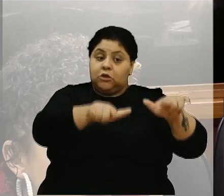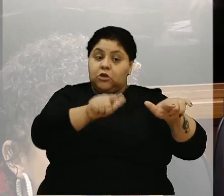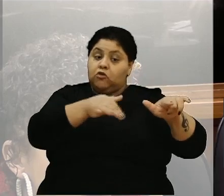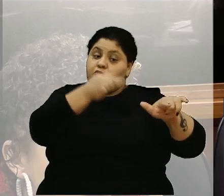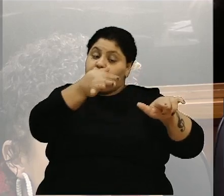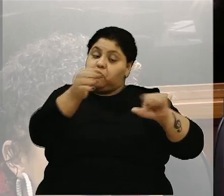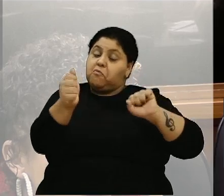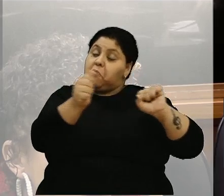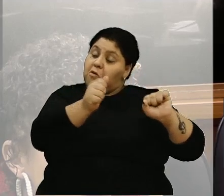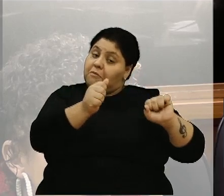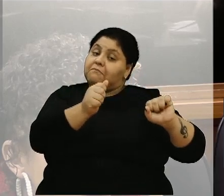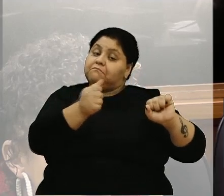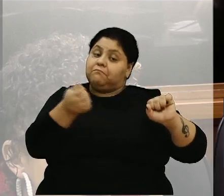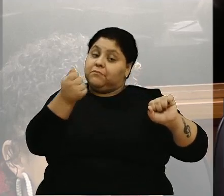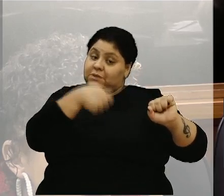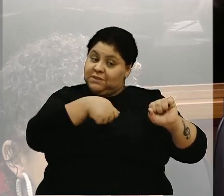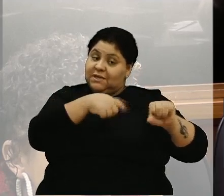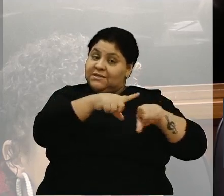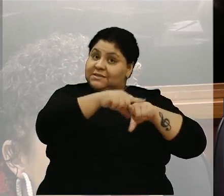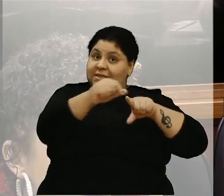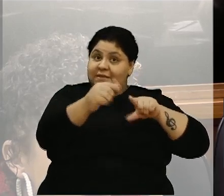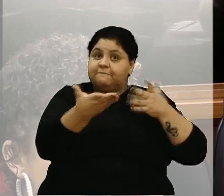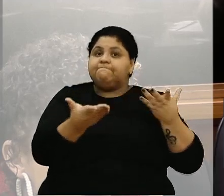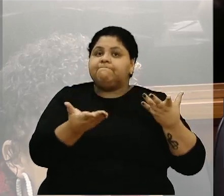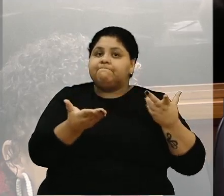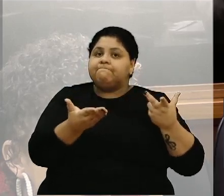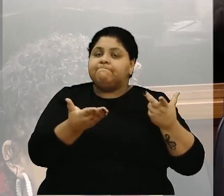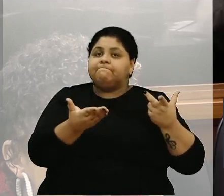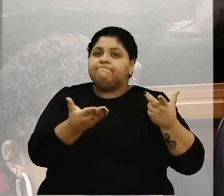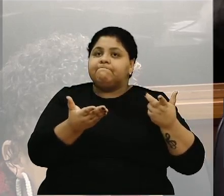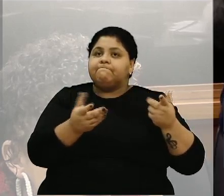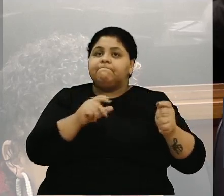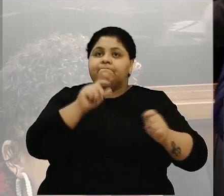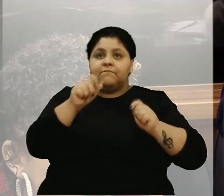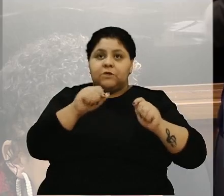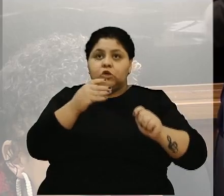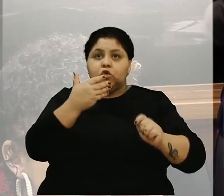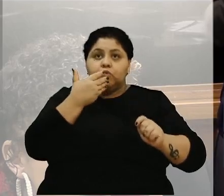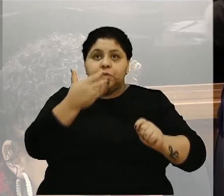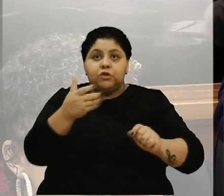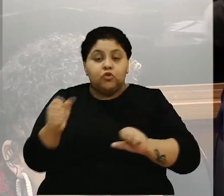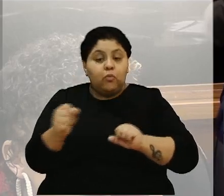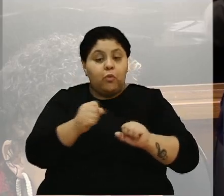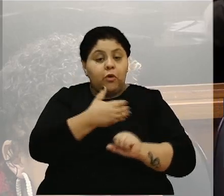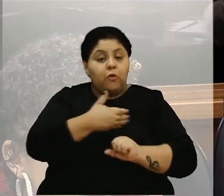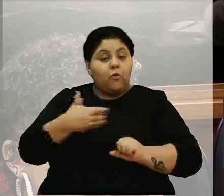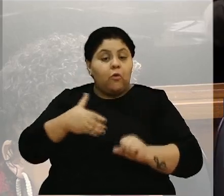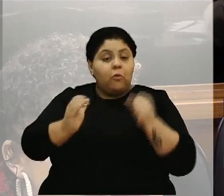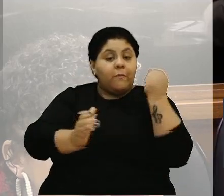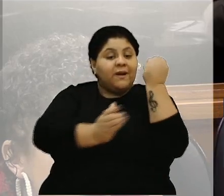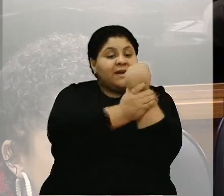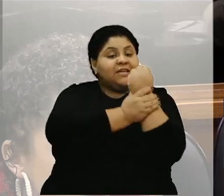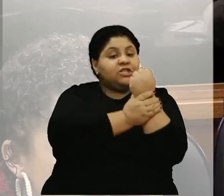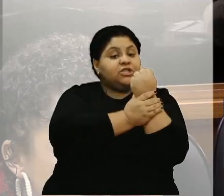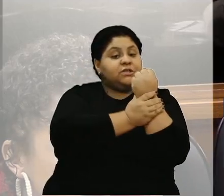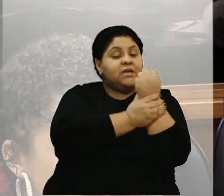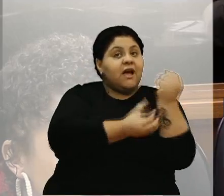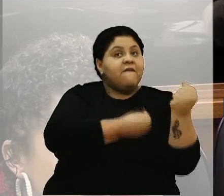talvez próximo vão precisar se deslocar. E aí vai ser uma intervenção do poder público para garantir a segurança e a vida dessas